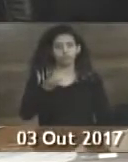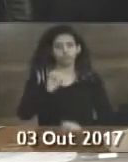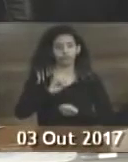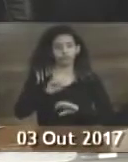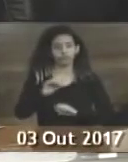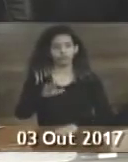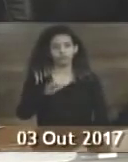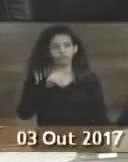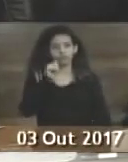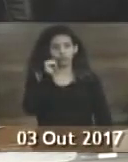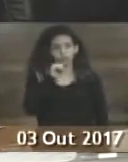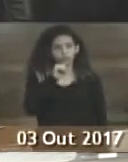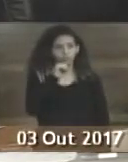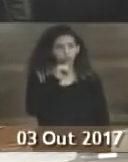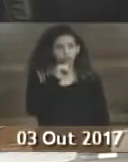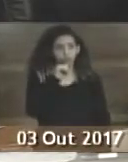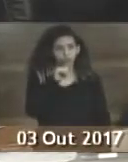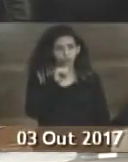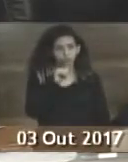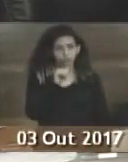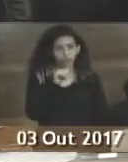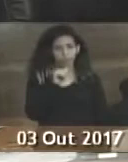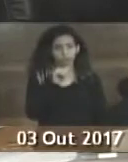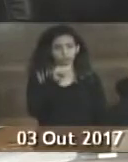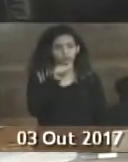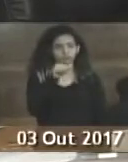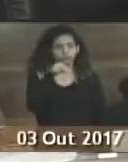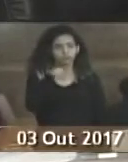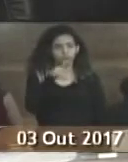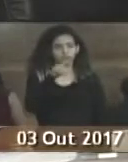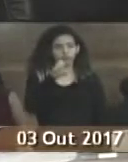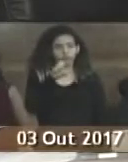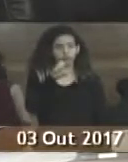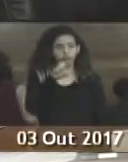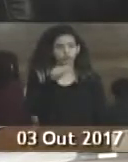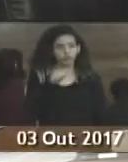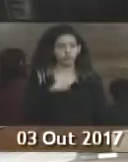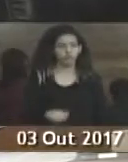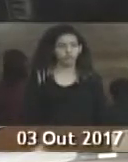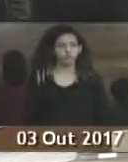César Laranjeira à senhora André Alves de Lisboa.